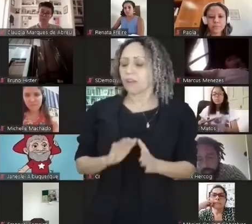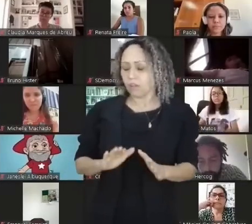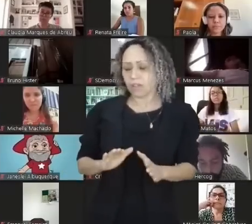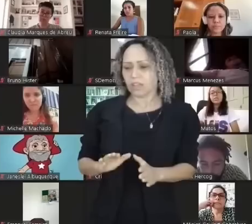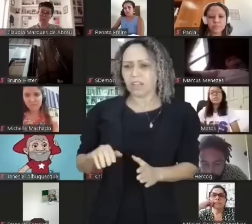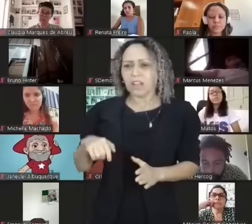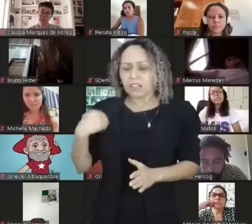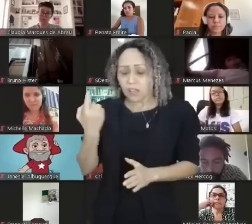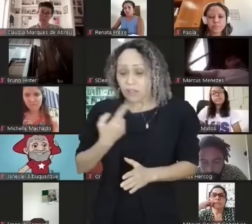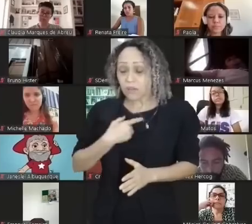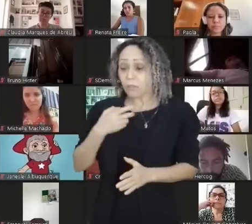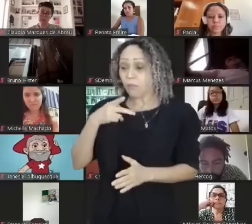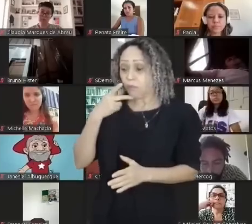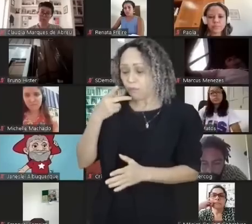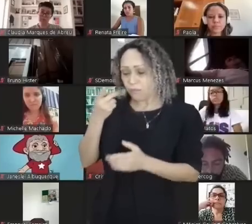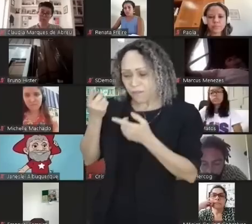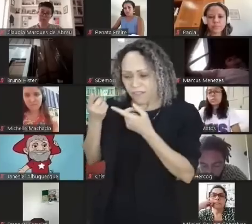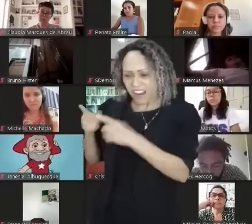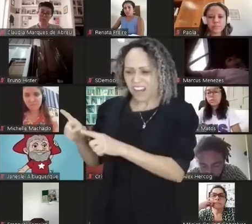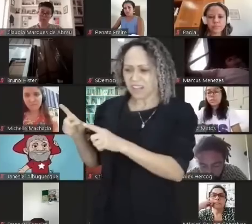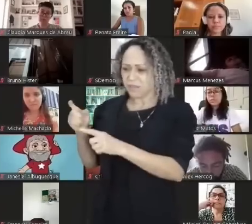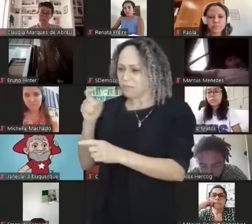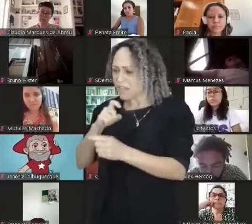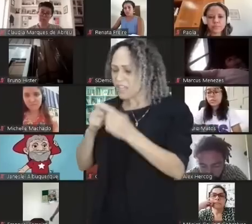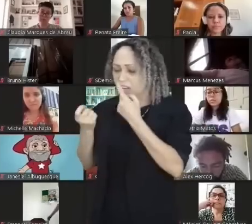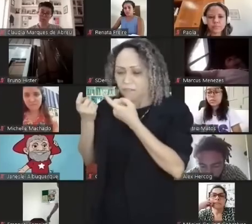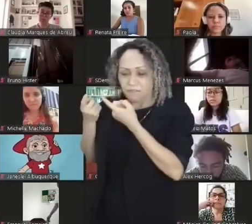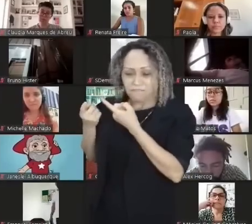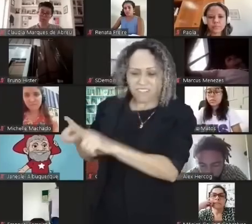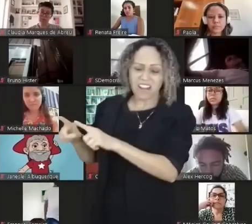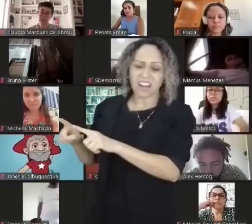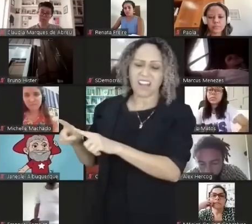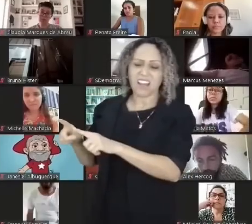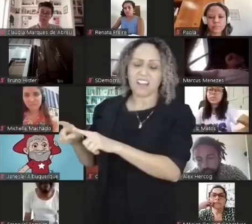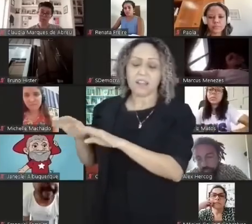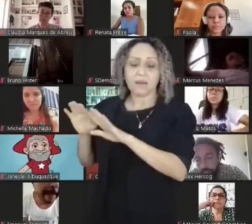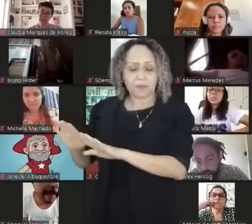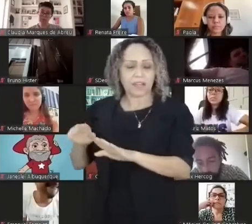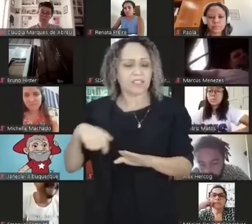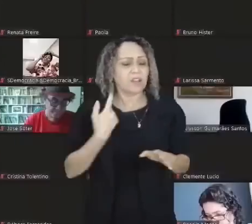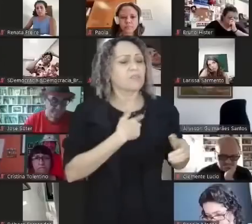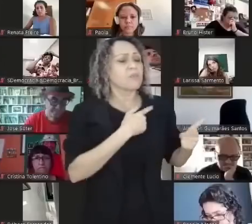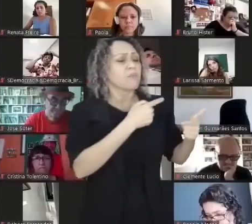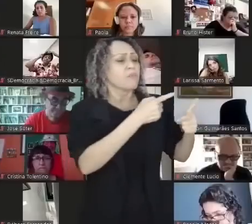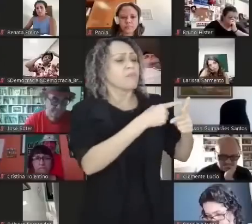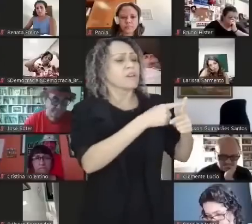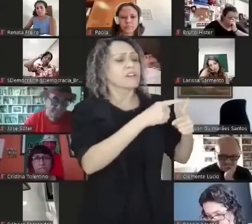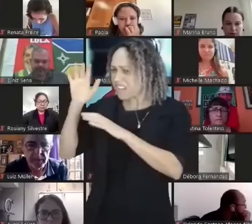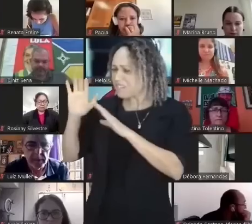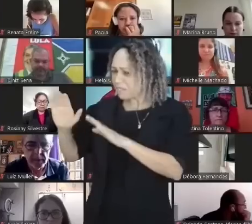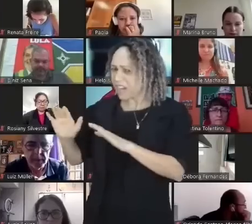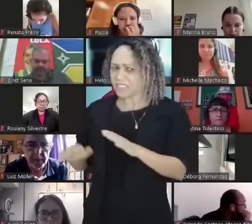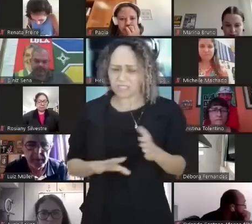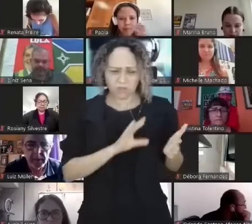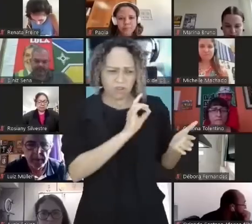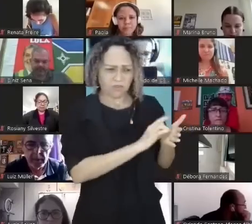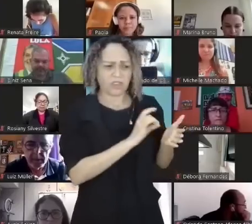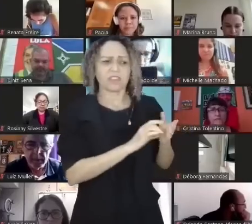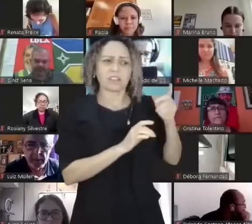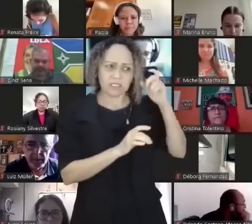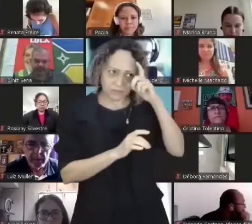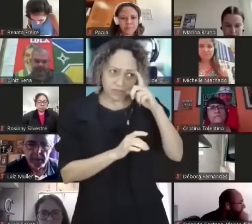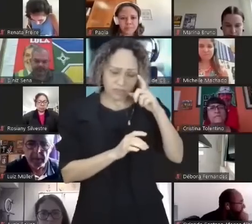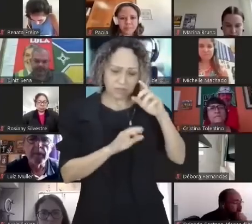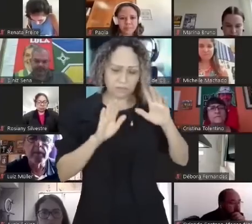na questão Econômica o que foi feito na questão da Saúde o que foi feito na questão ecológica e como nós